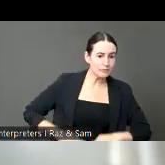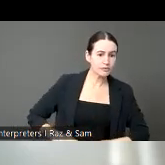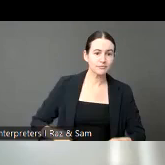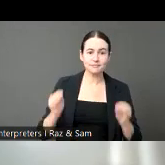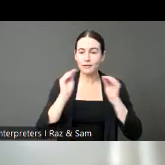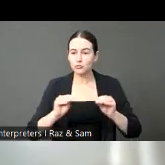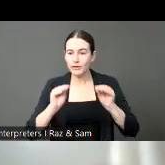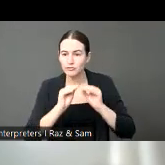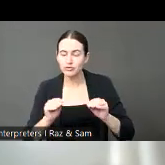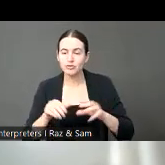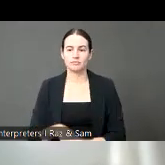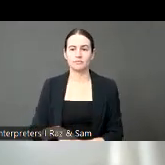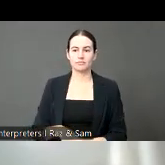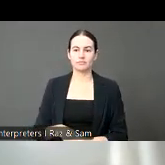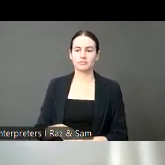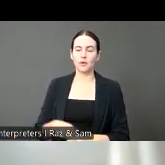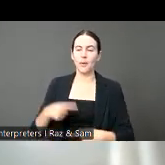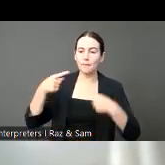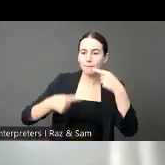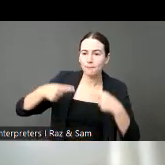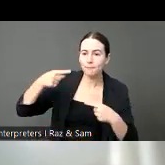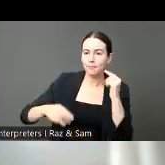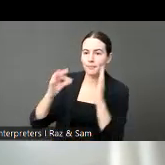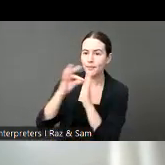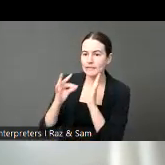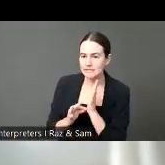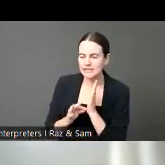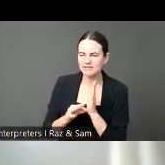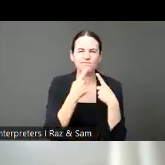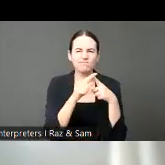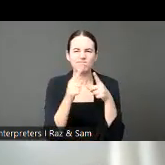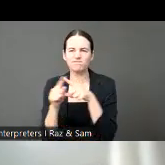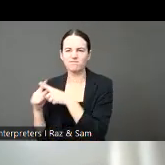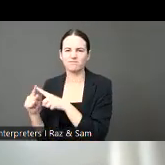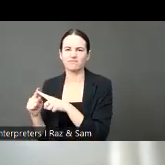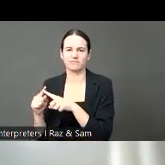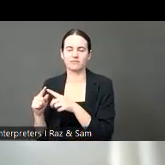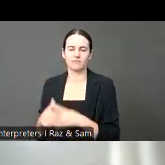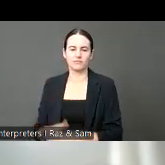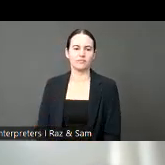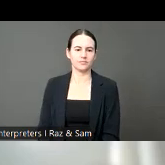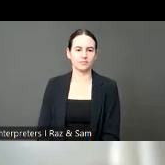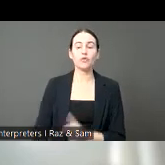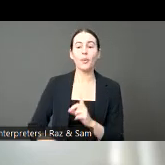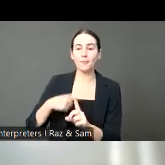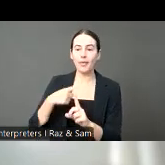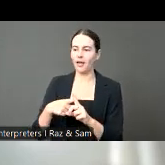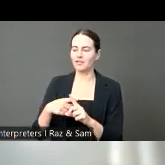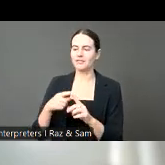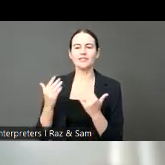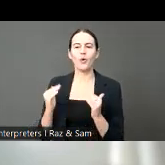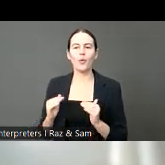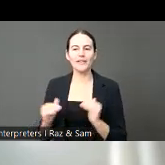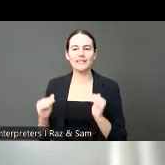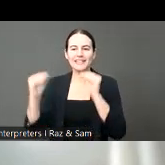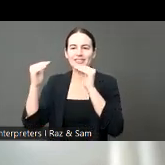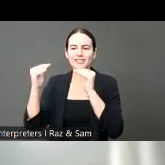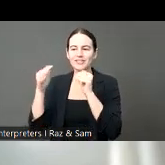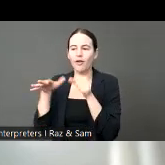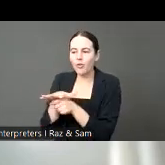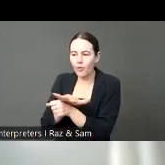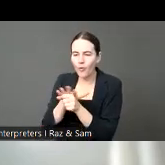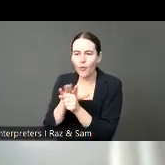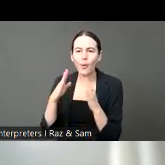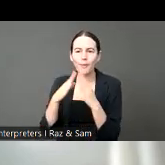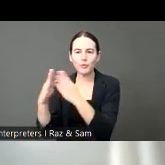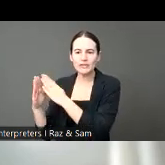comitê prioriza, onde essas organizações, esses movimentos são protagonistas, desde o planejamento, no